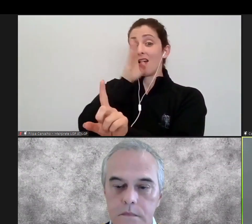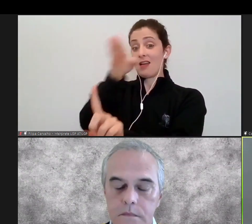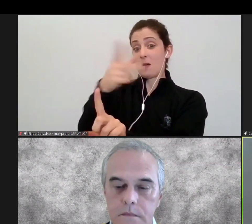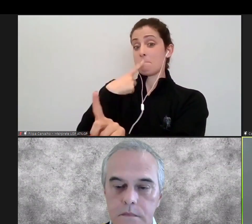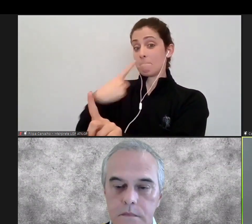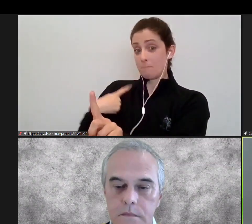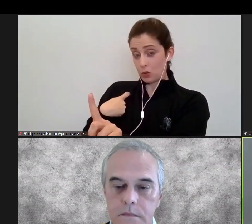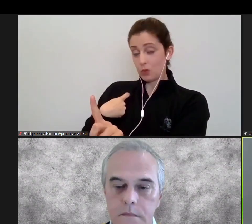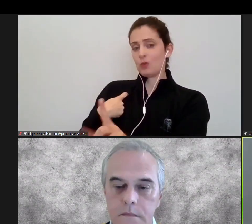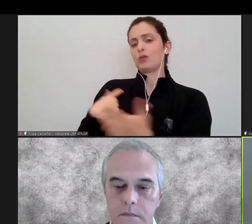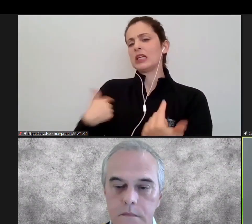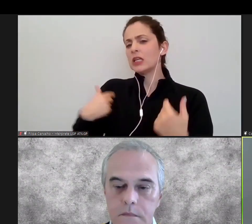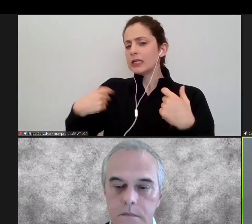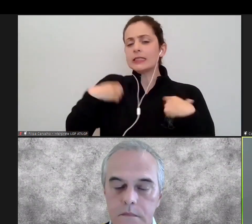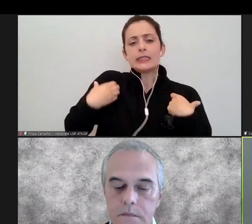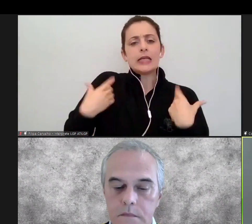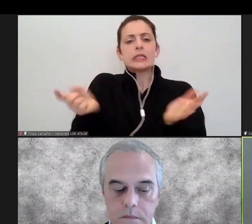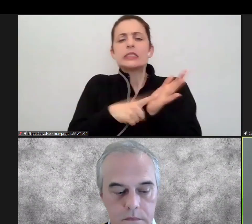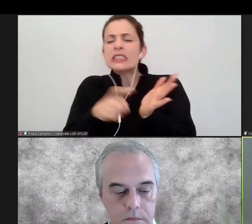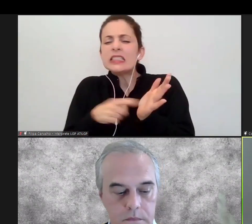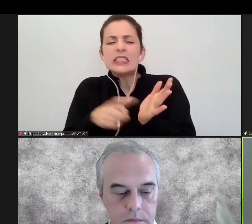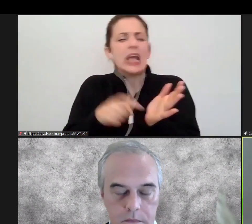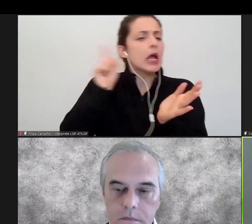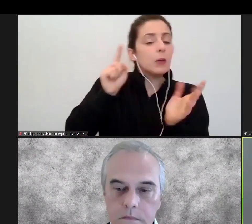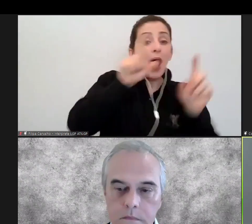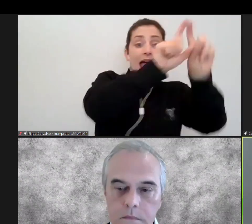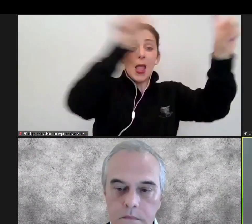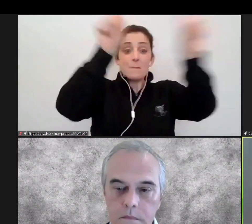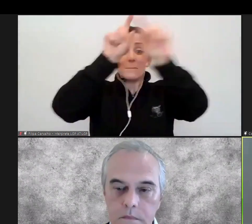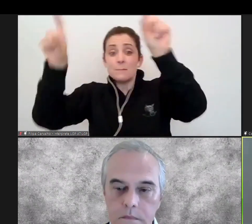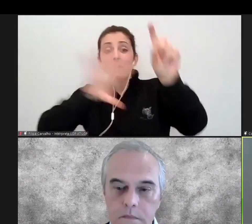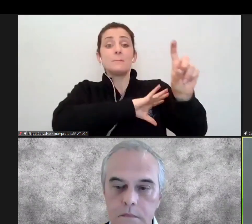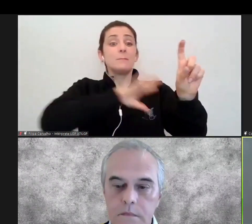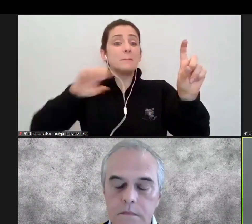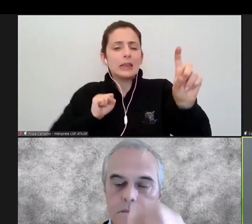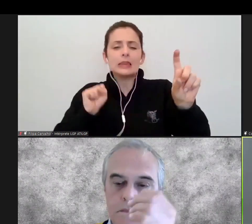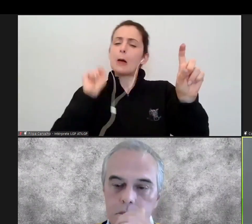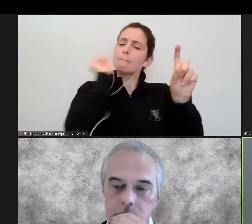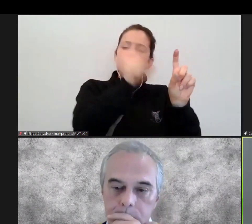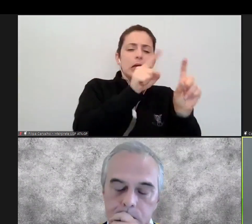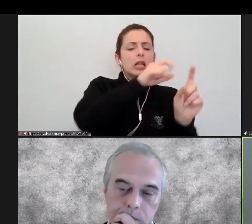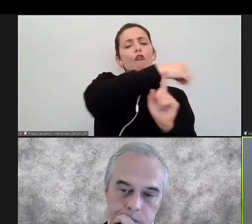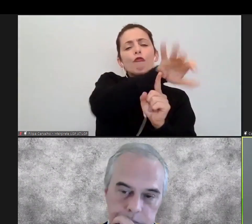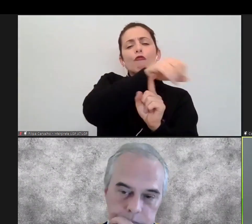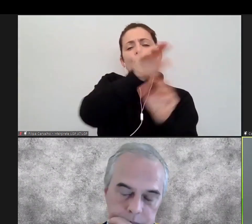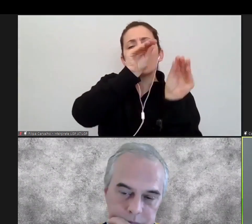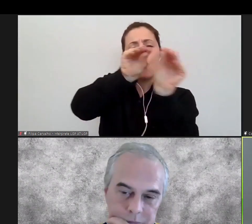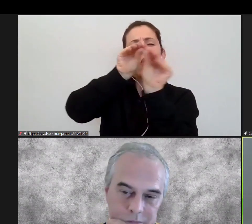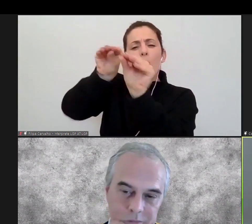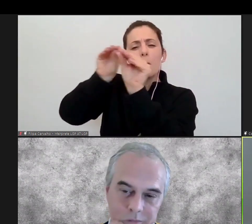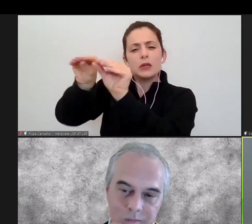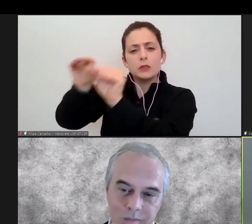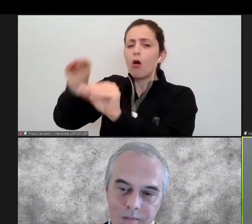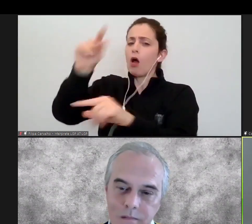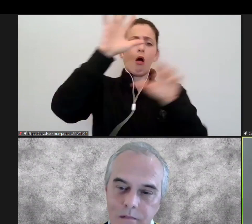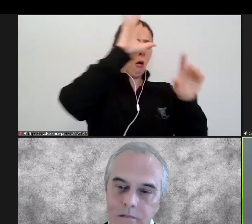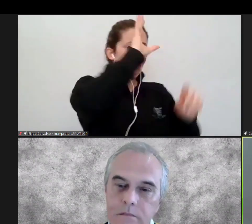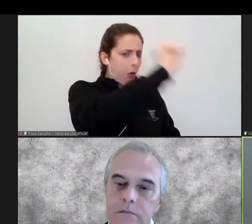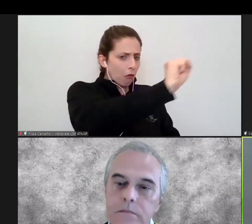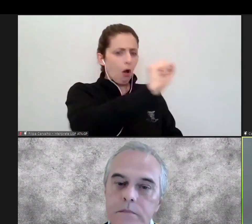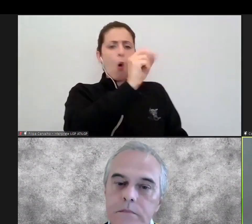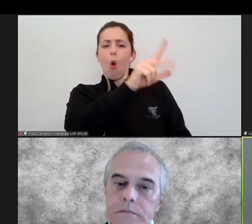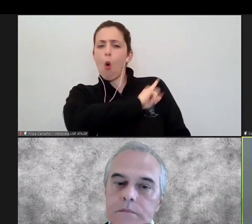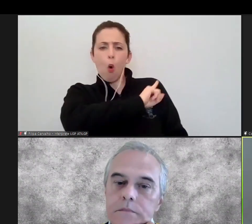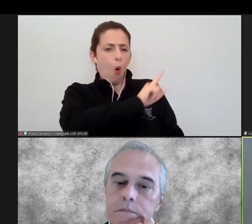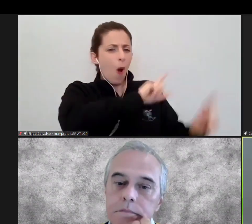necessidade enorme de formação das entidades patronais, tanto do setor público como do setor privado, não só para estas